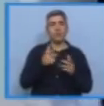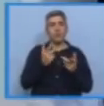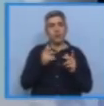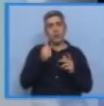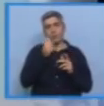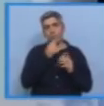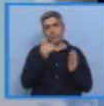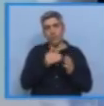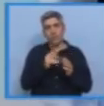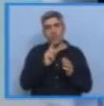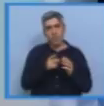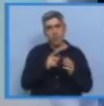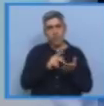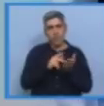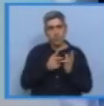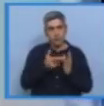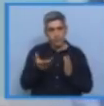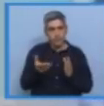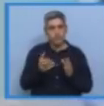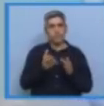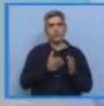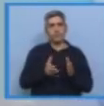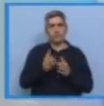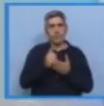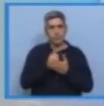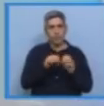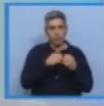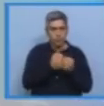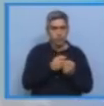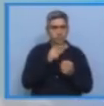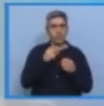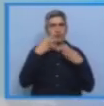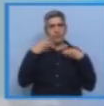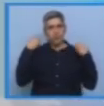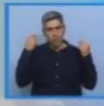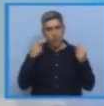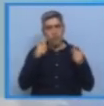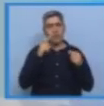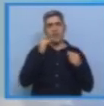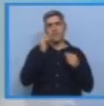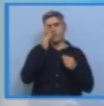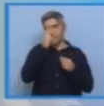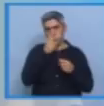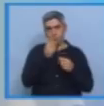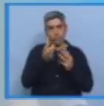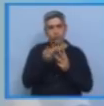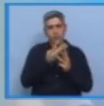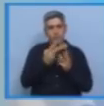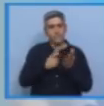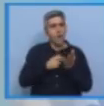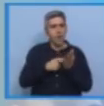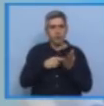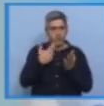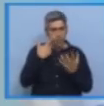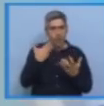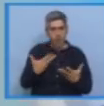ser feito por via da tecnologia, por via do apoio social e do apoio espiritual, que hoje, infelizmente, os três estão em falta.